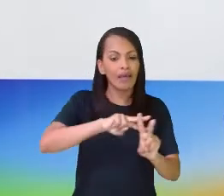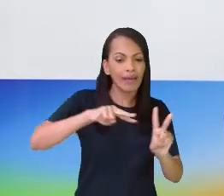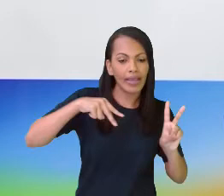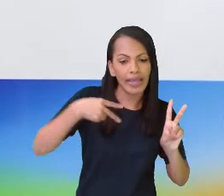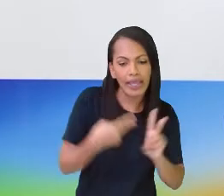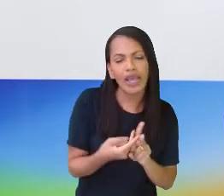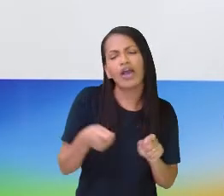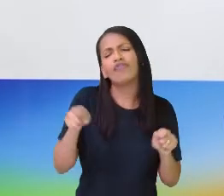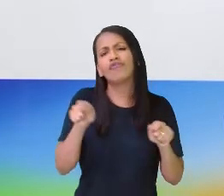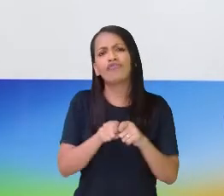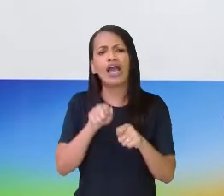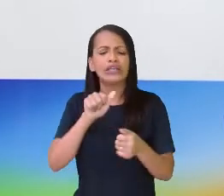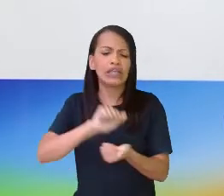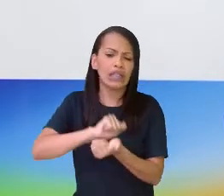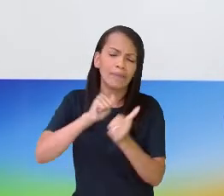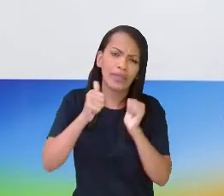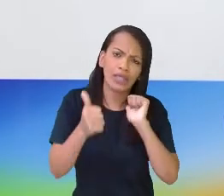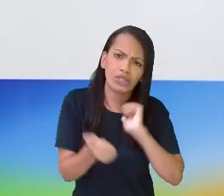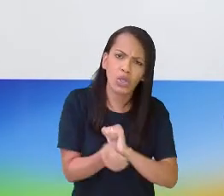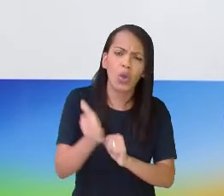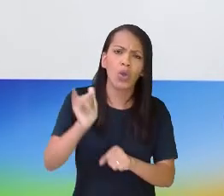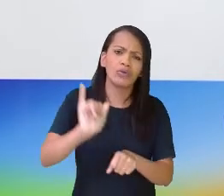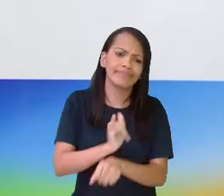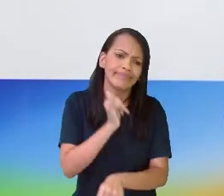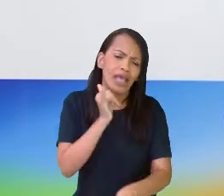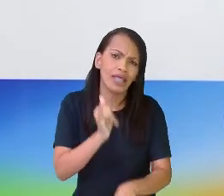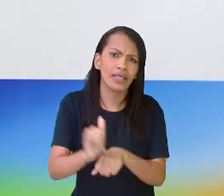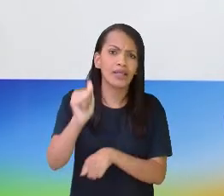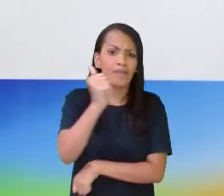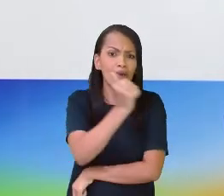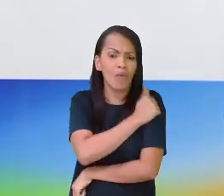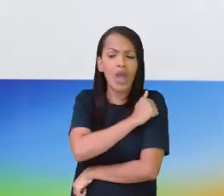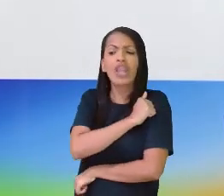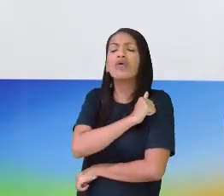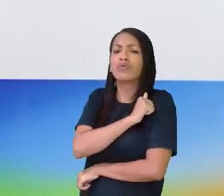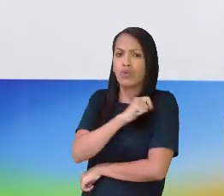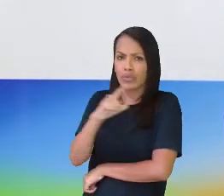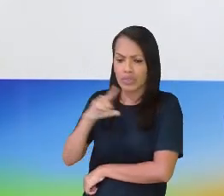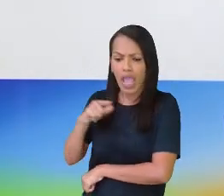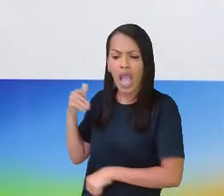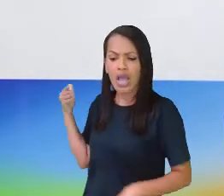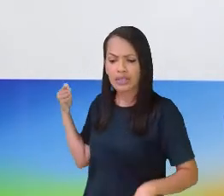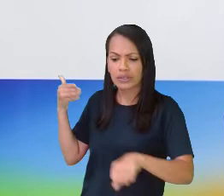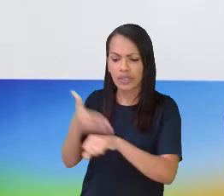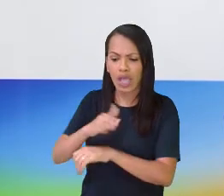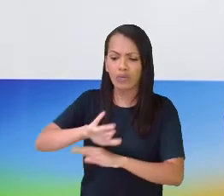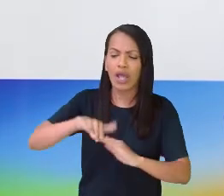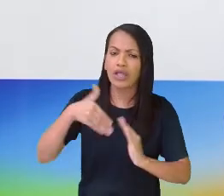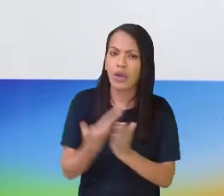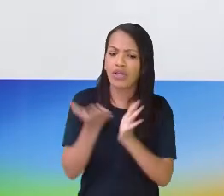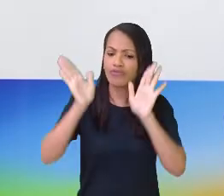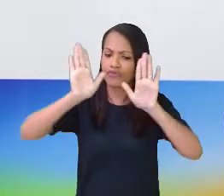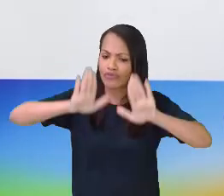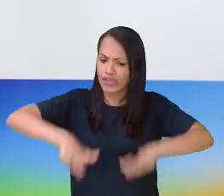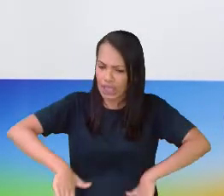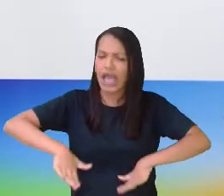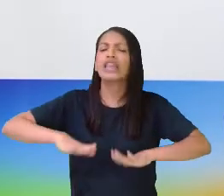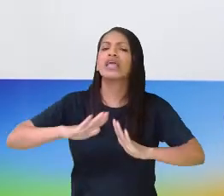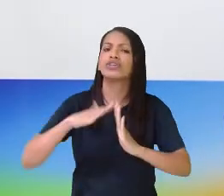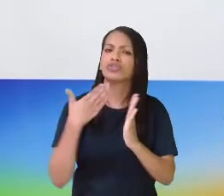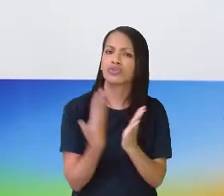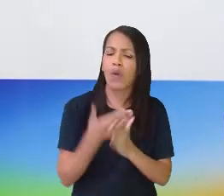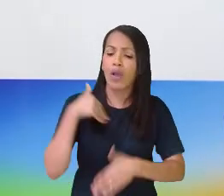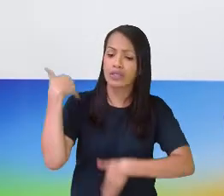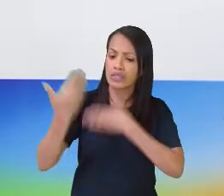construa estratégias que sejam significativas para o estudante acessar a escola, permanecer na escola, se desenvolver